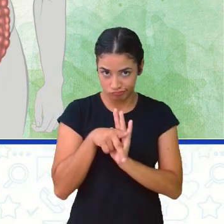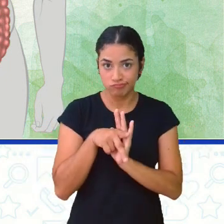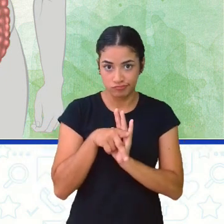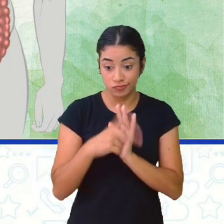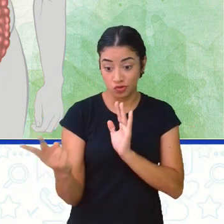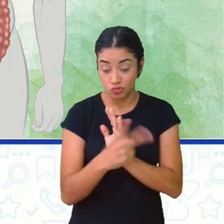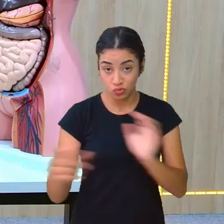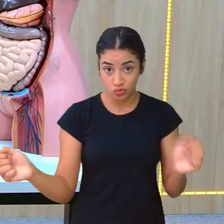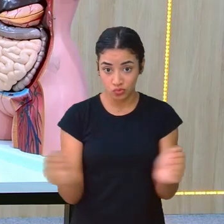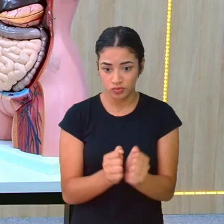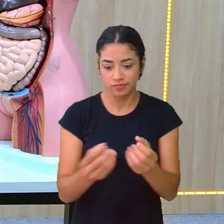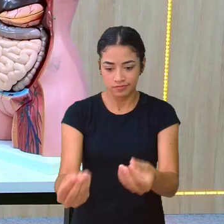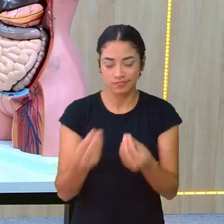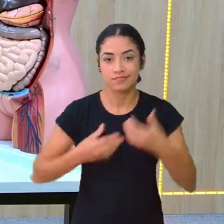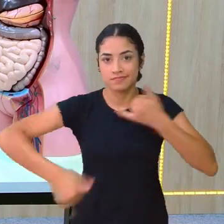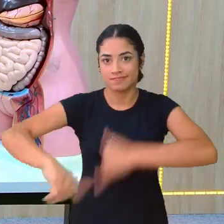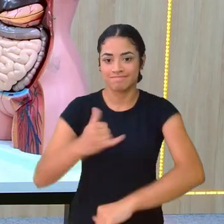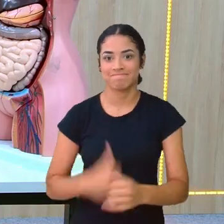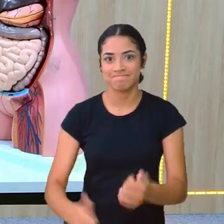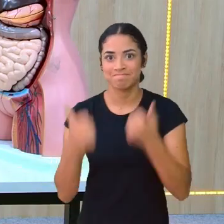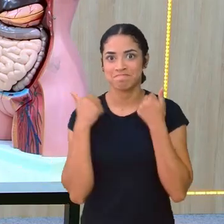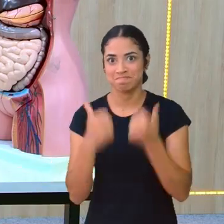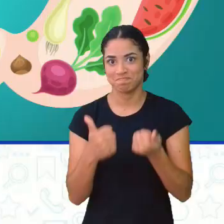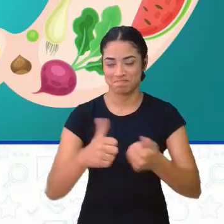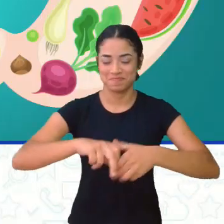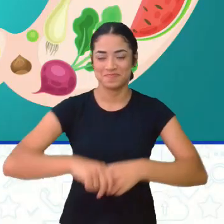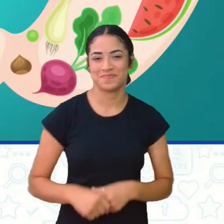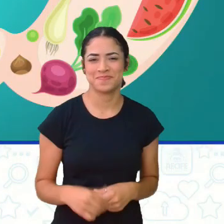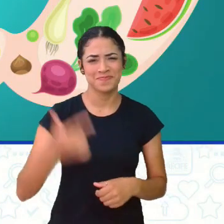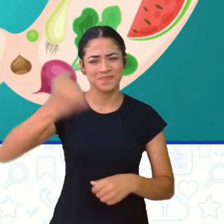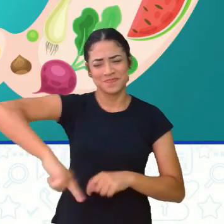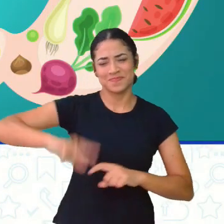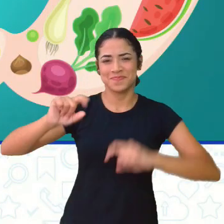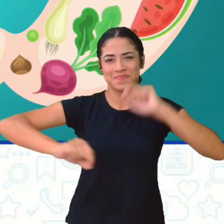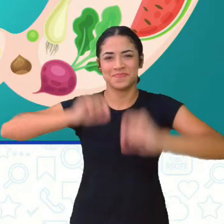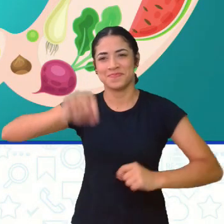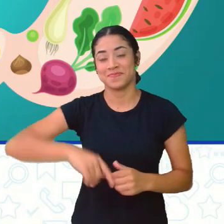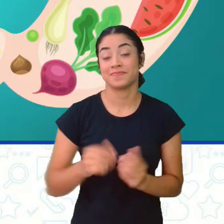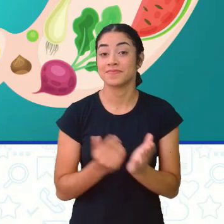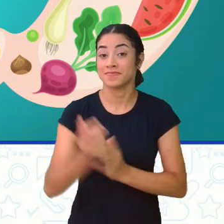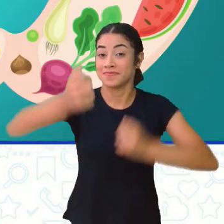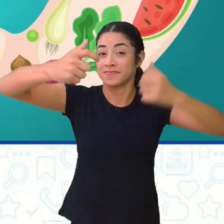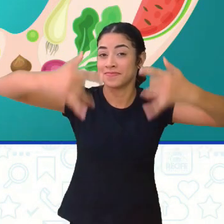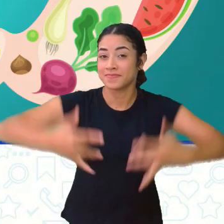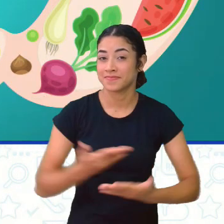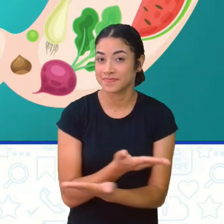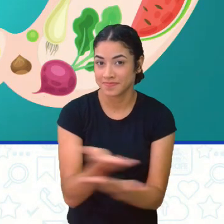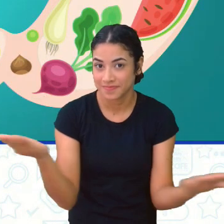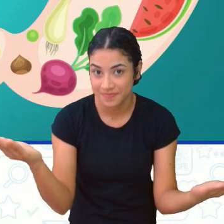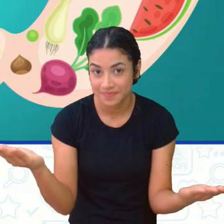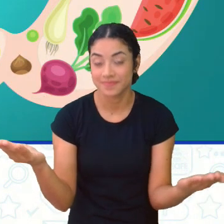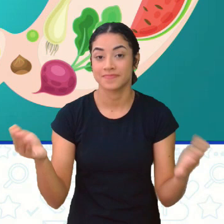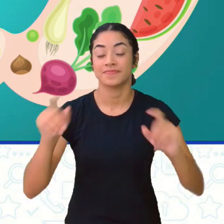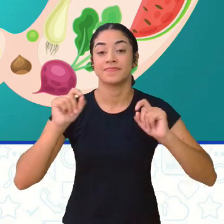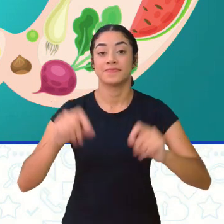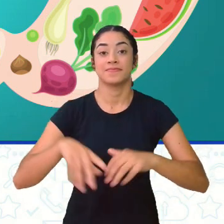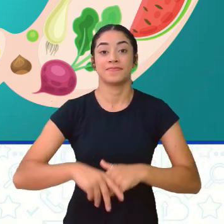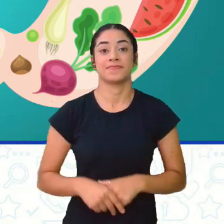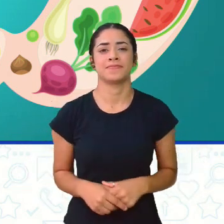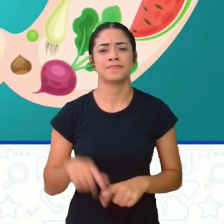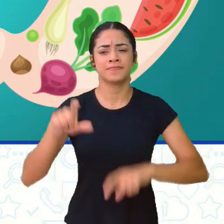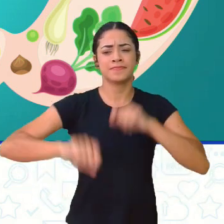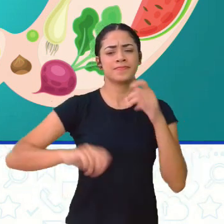fornecedores de energia no nosso corpo. Mas o que é que nós temos mais? Aí eu começo a falar para vocês, né? O